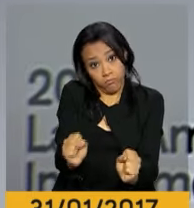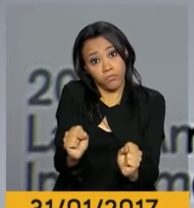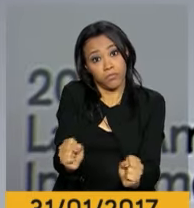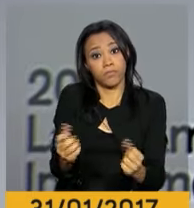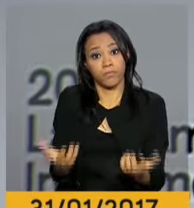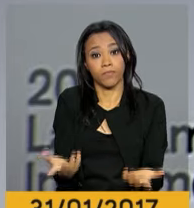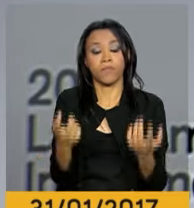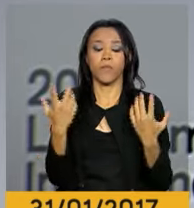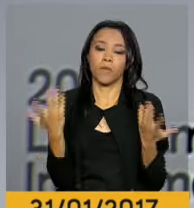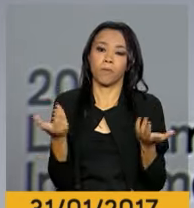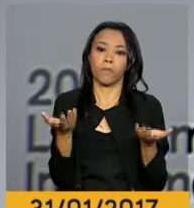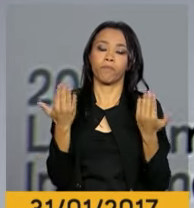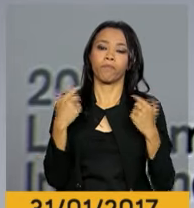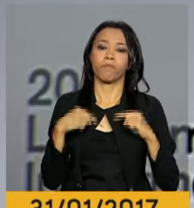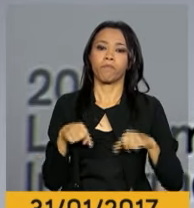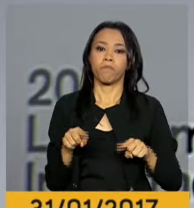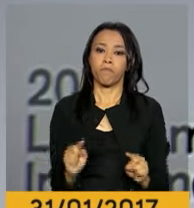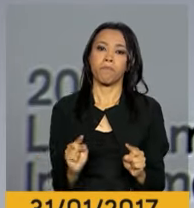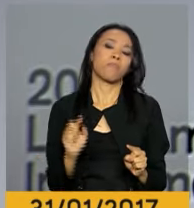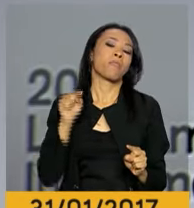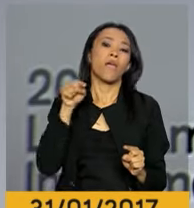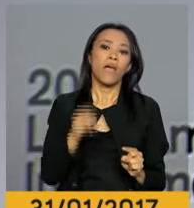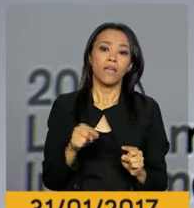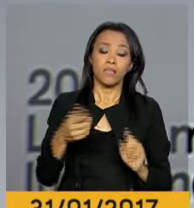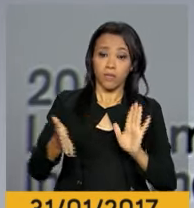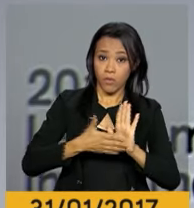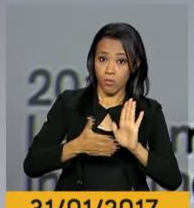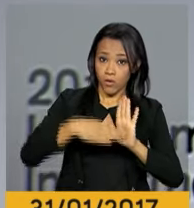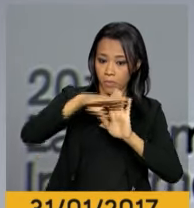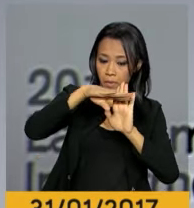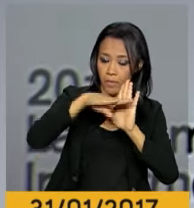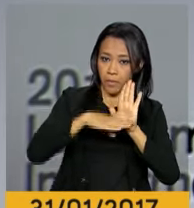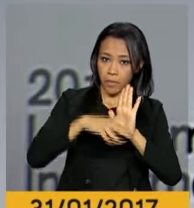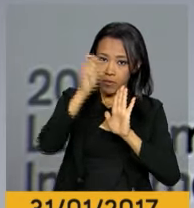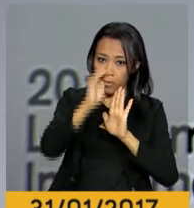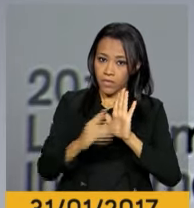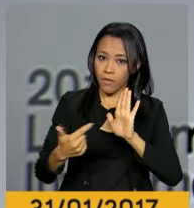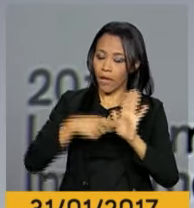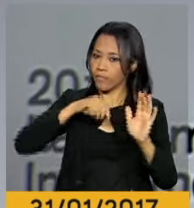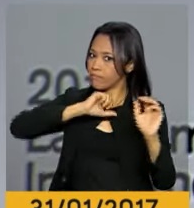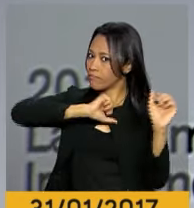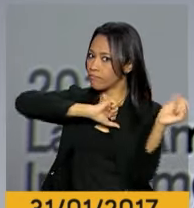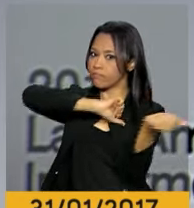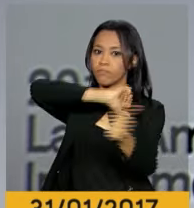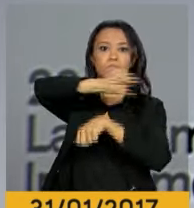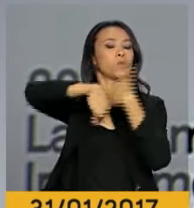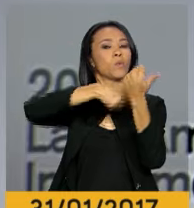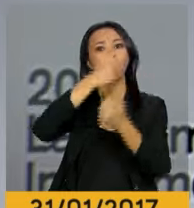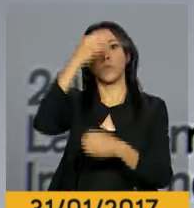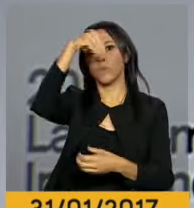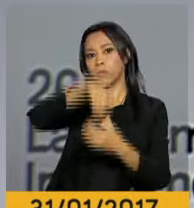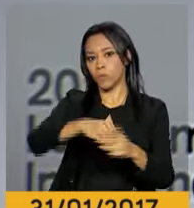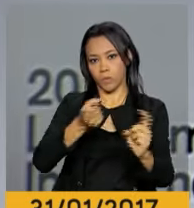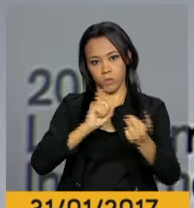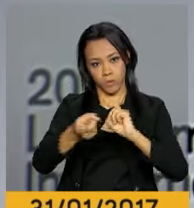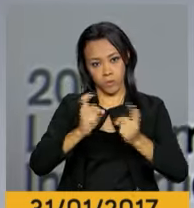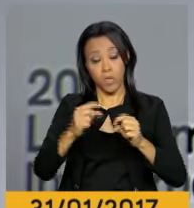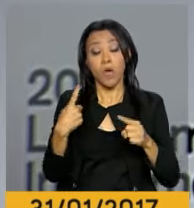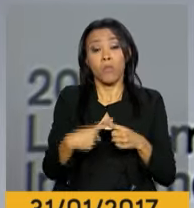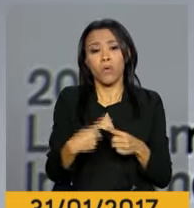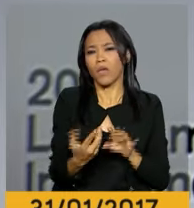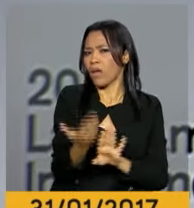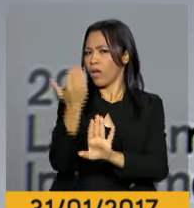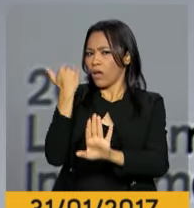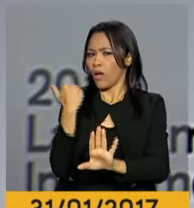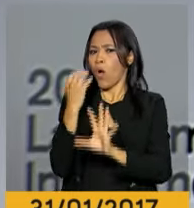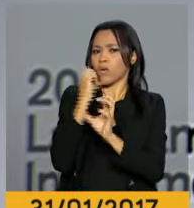essa medida no Brasil é uma medida revolucionária transformadora E é transformadora porque os orçamentos no Brasil